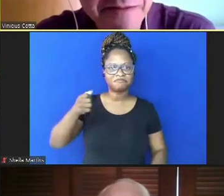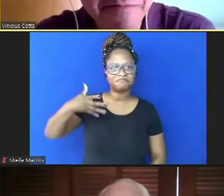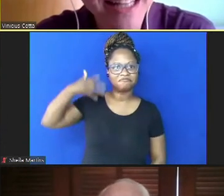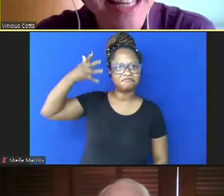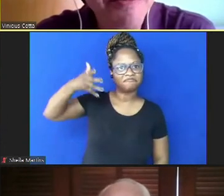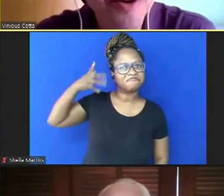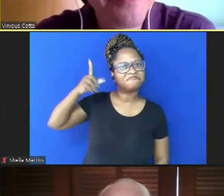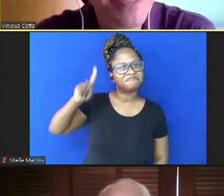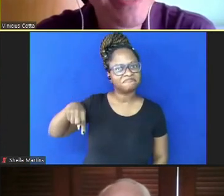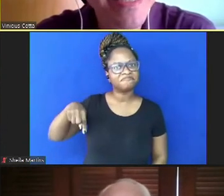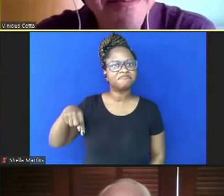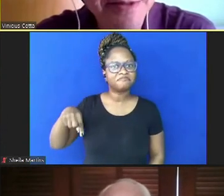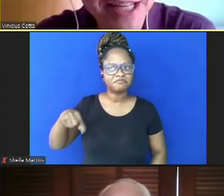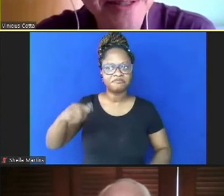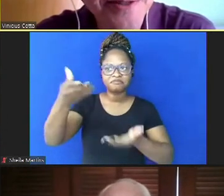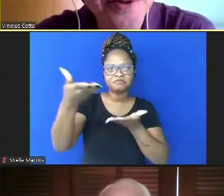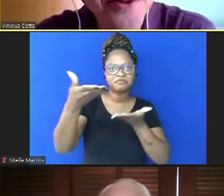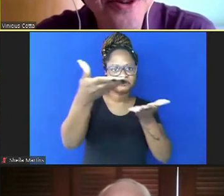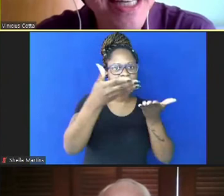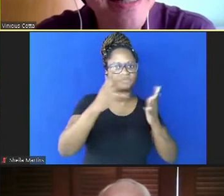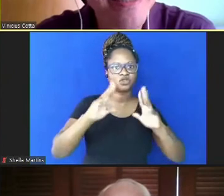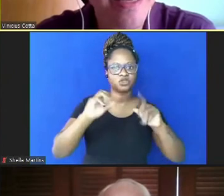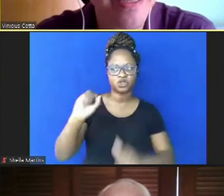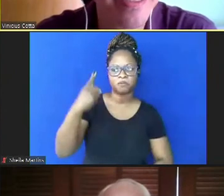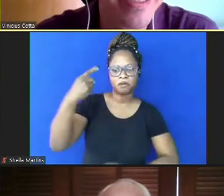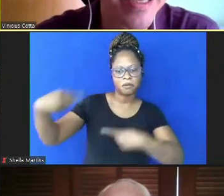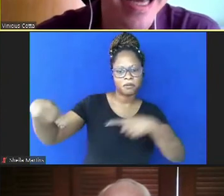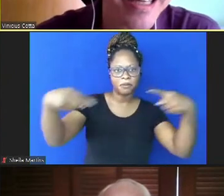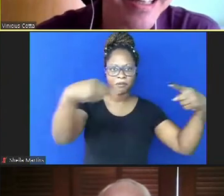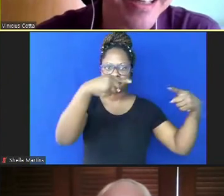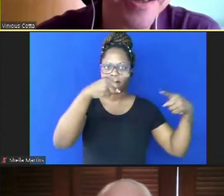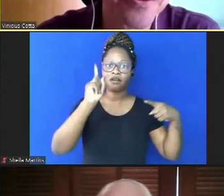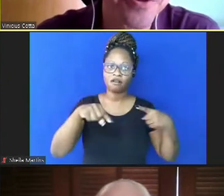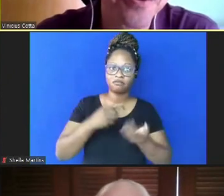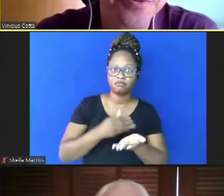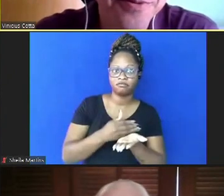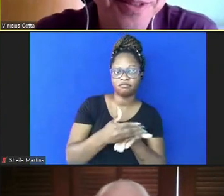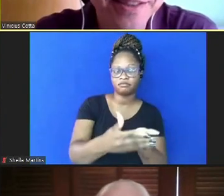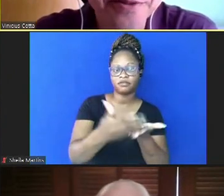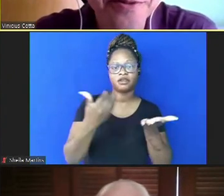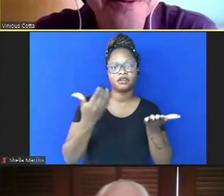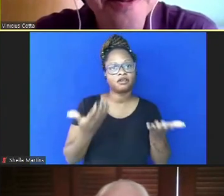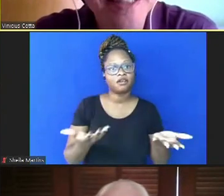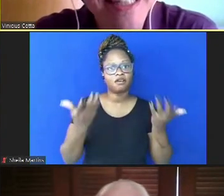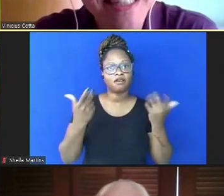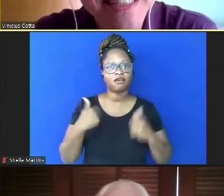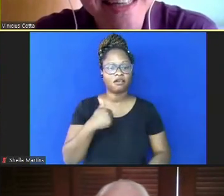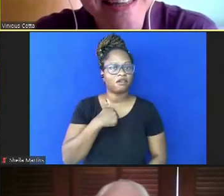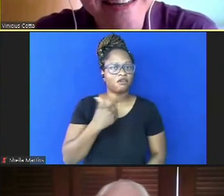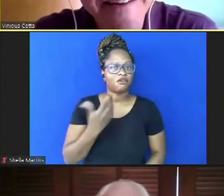mesa para dar as boas-vindas e as primeiras discussões, e aí